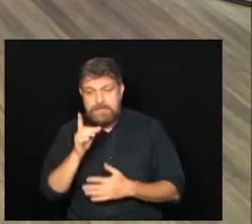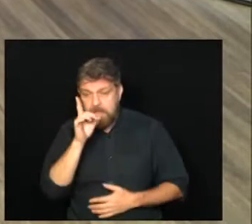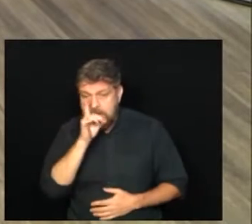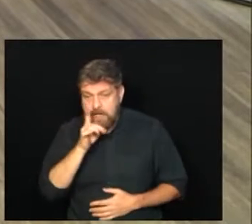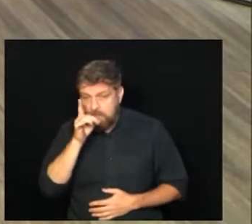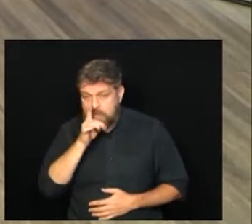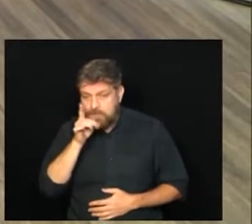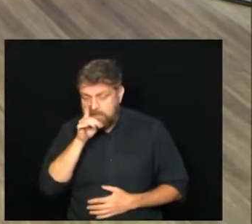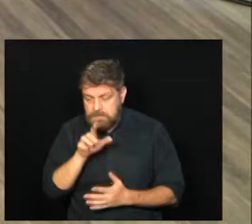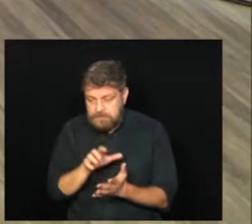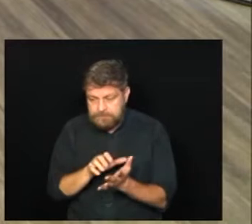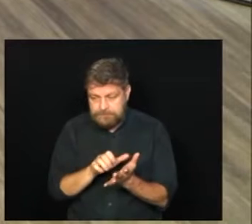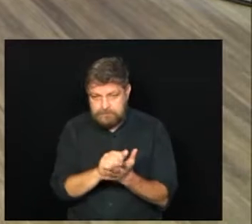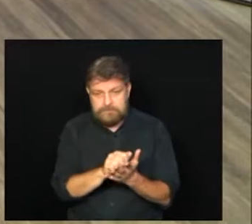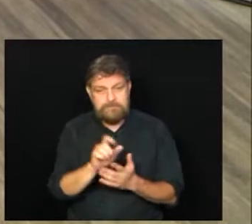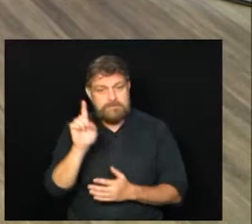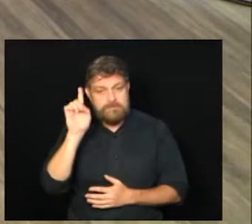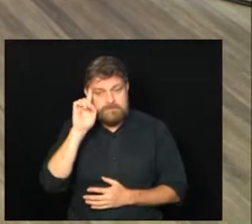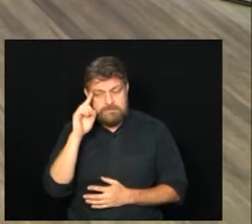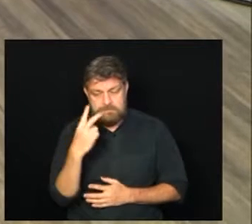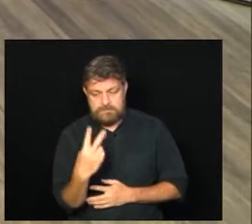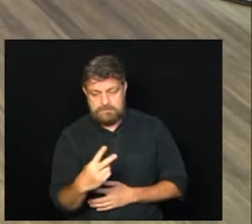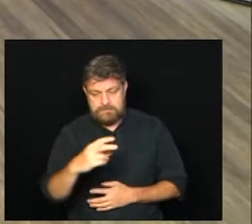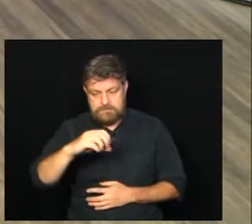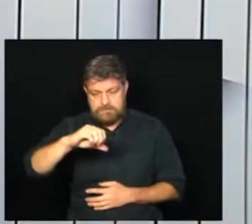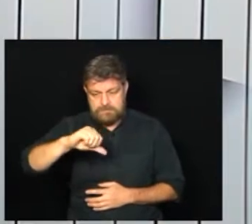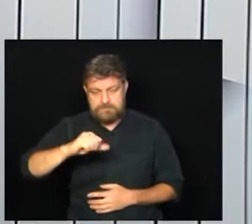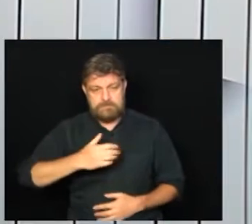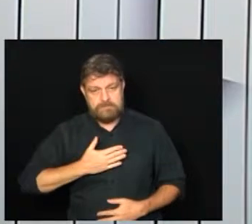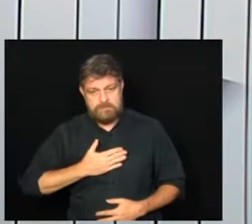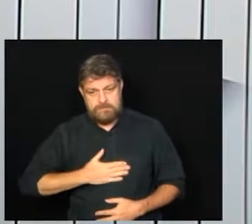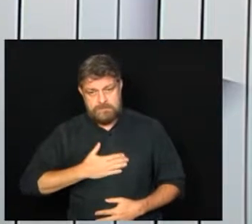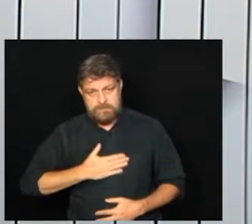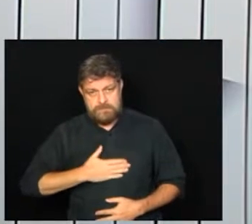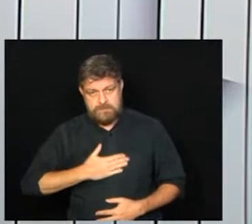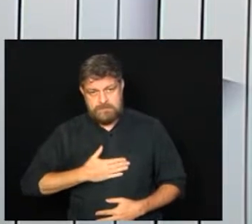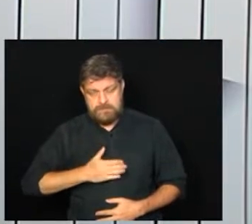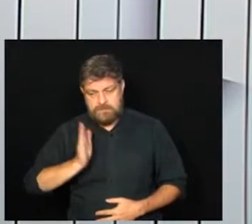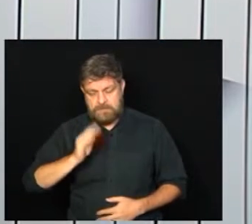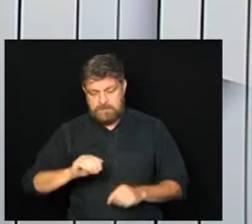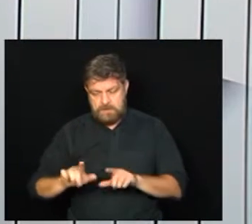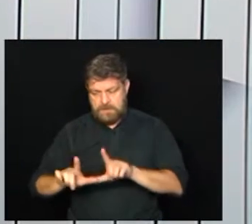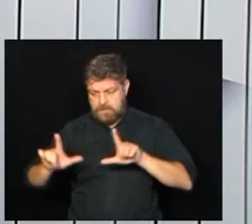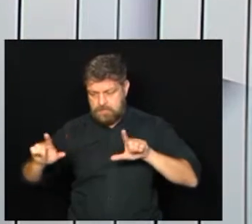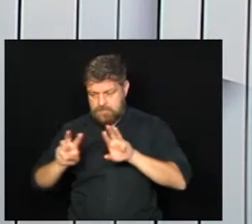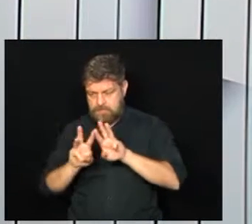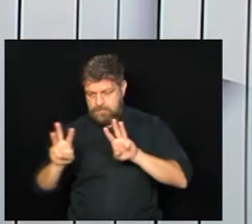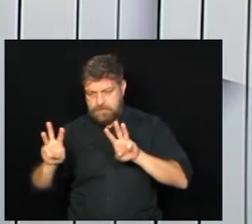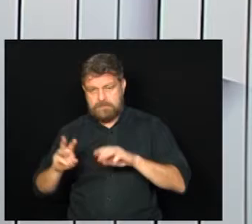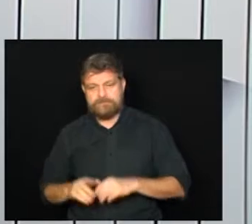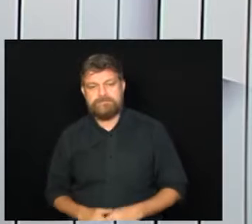as inscrições no dia 29 de agosto. Já abriu o site aqui,